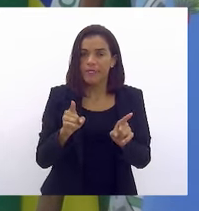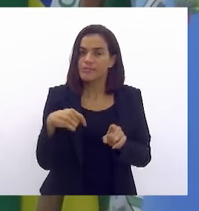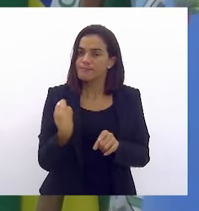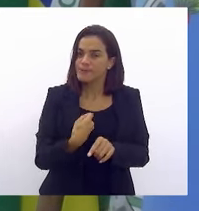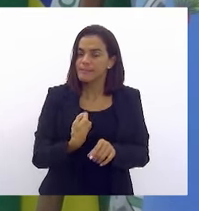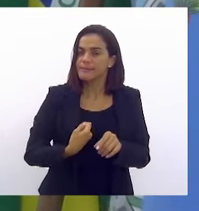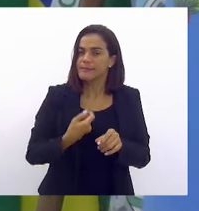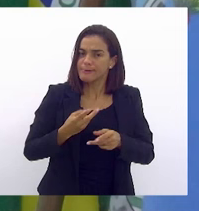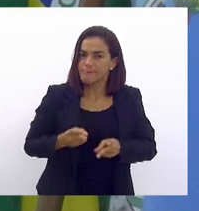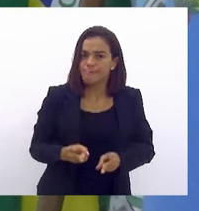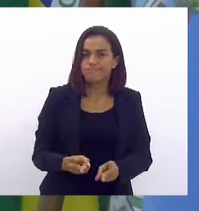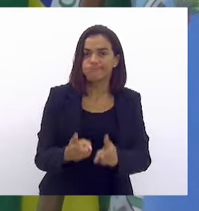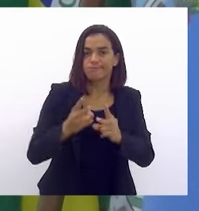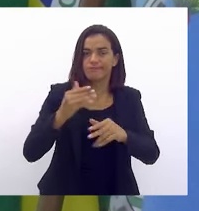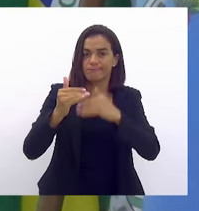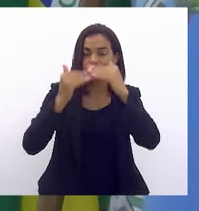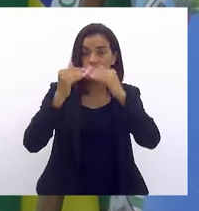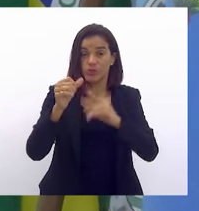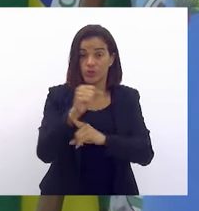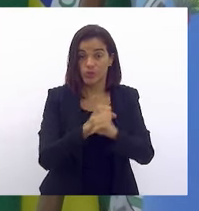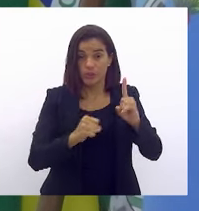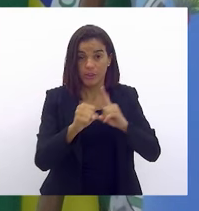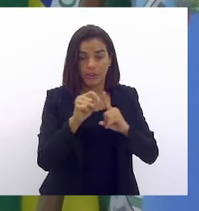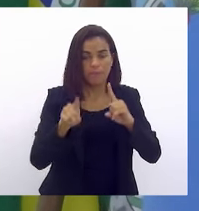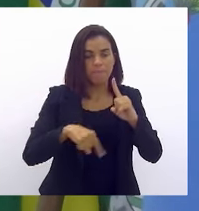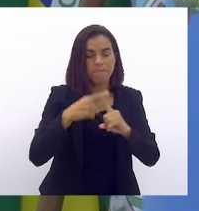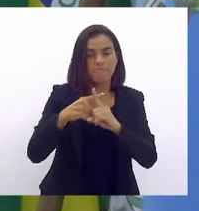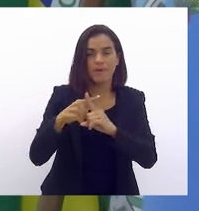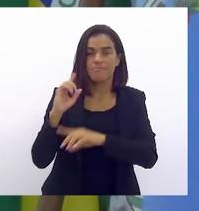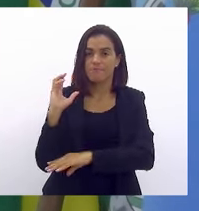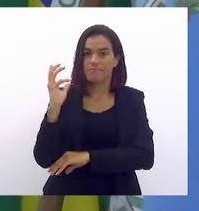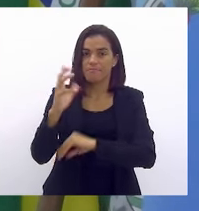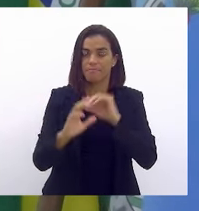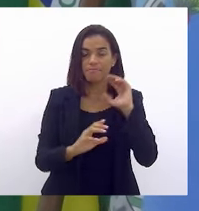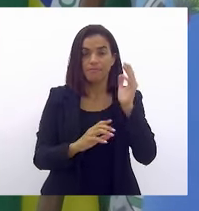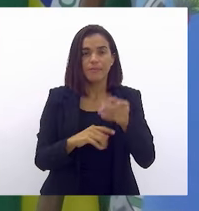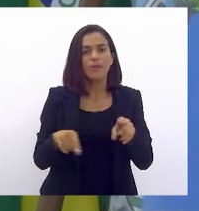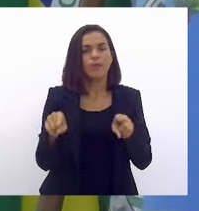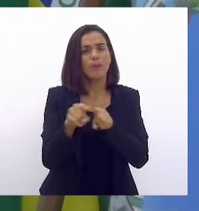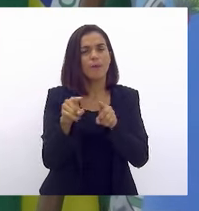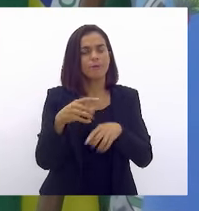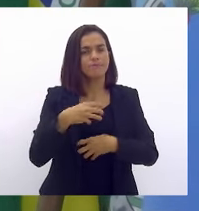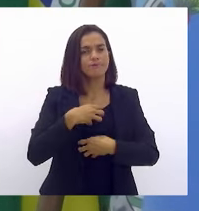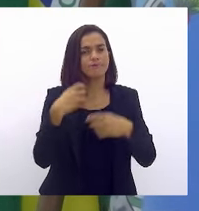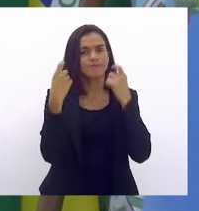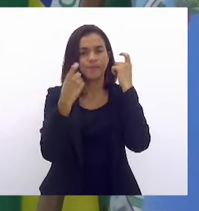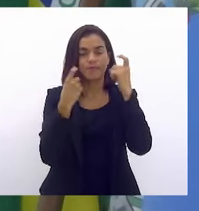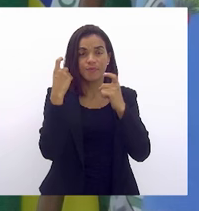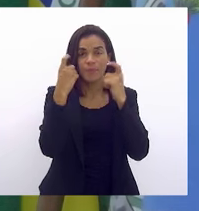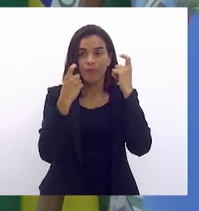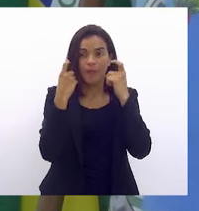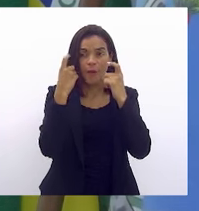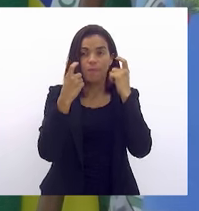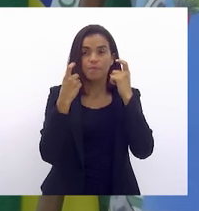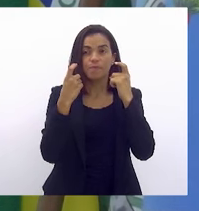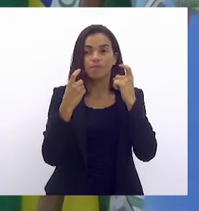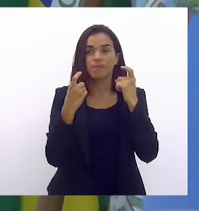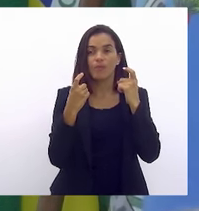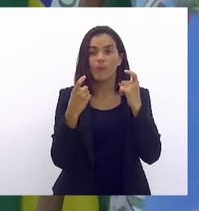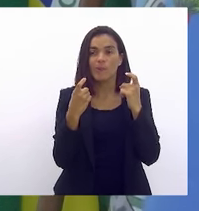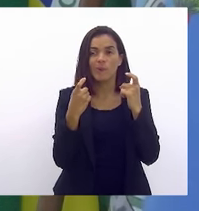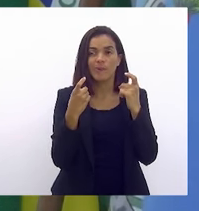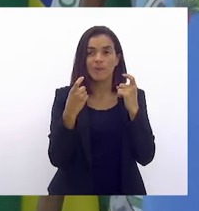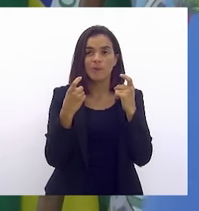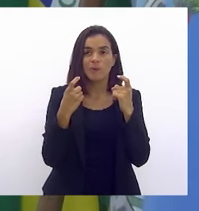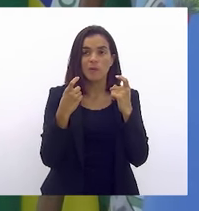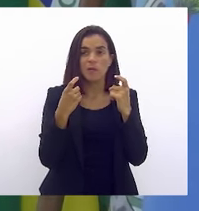pautas, pautas sociais e pautas ambientais. E uma coisa também que me preocupa é a extensão do